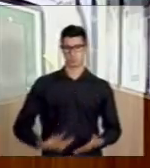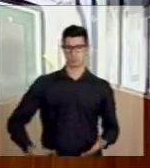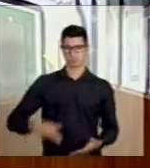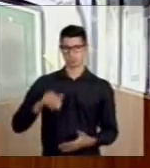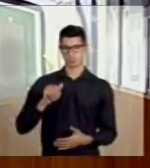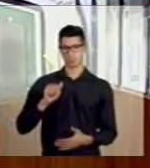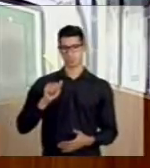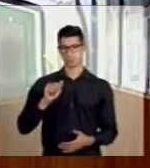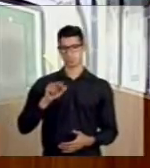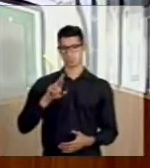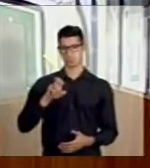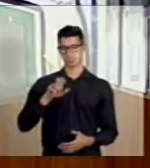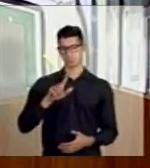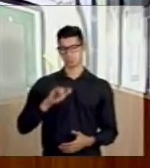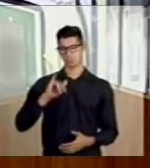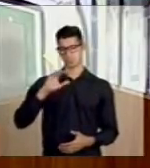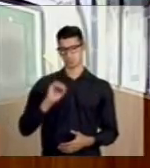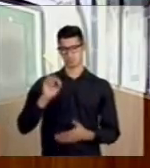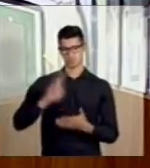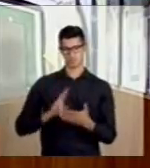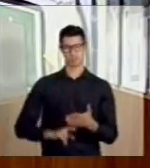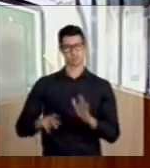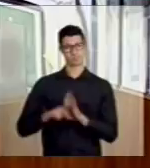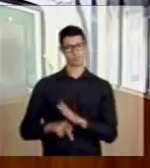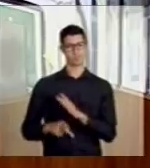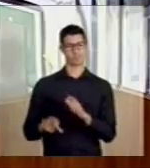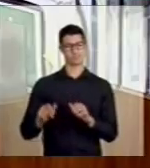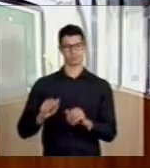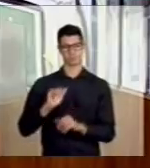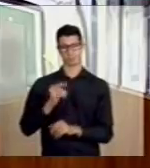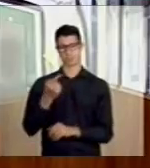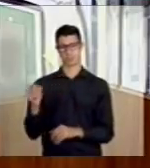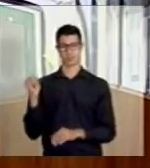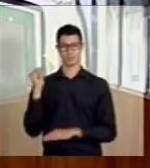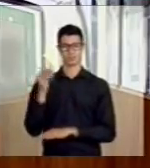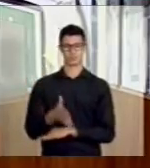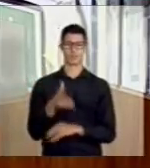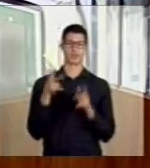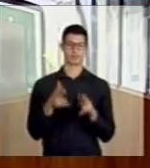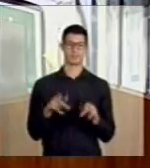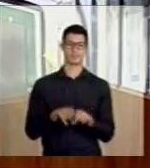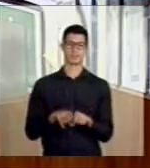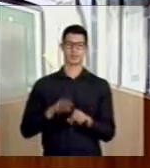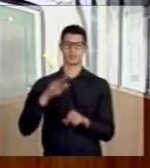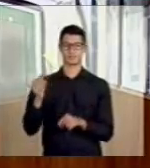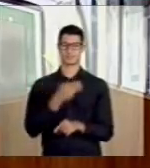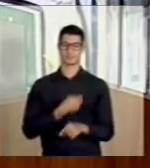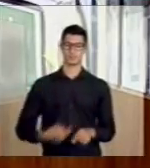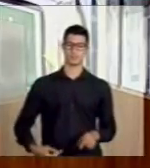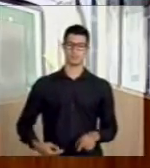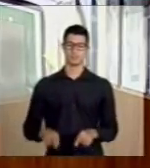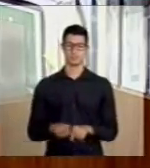ministro Marco Aurélio, relator da presente ação direta de inconstitucionalidade, como o de todos os senhores